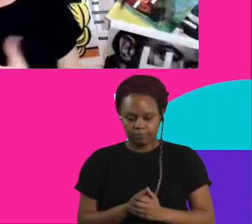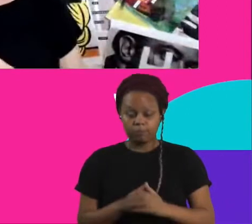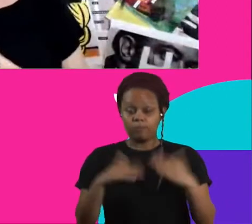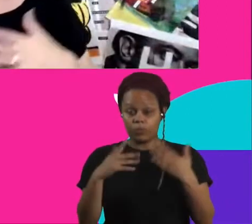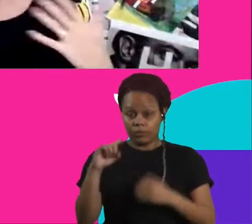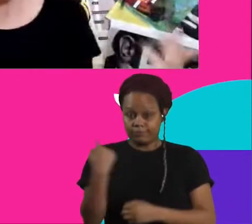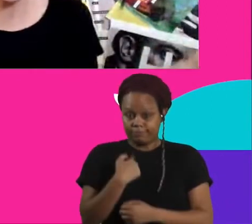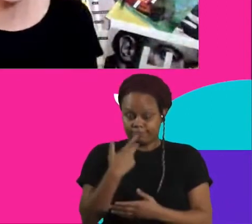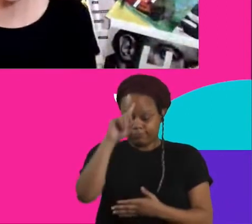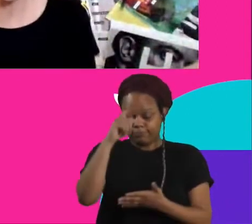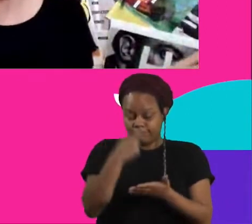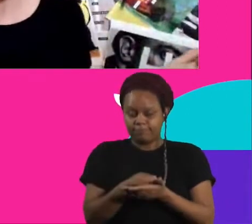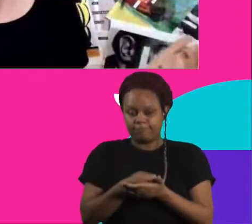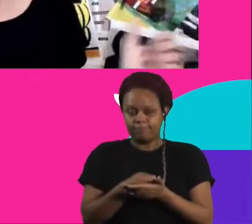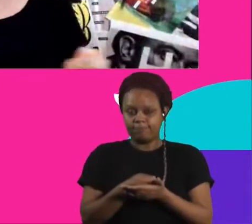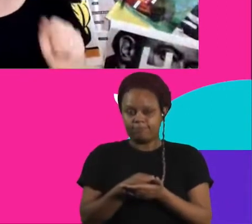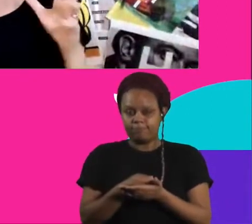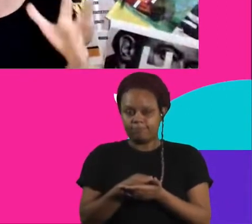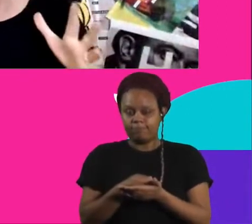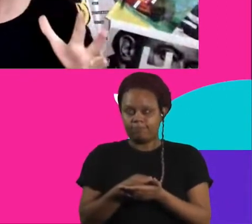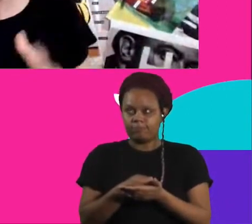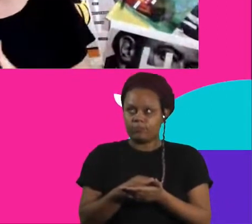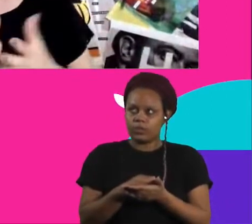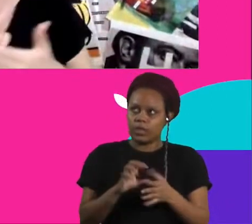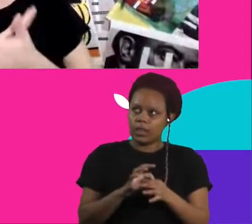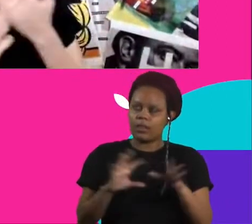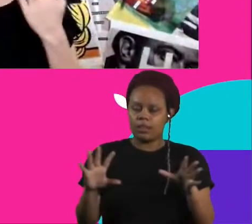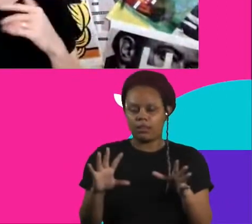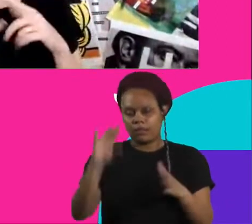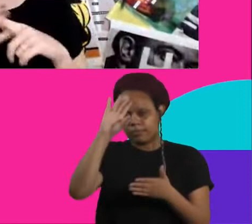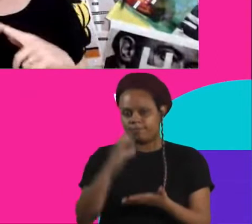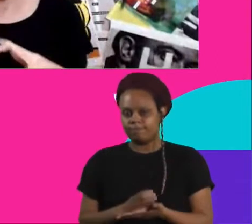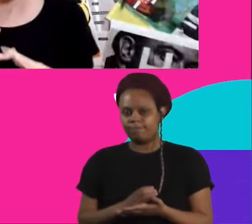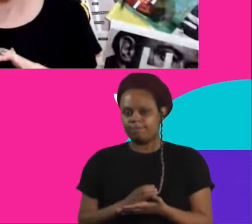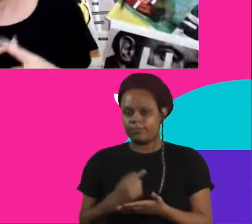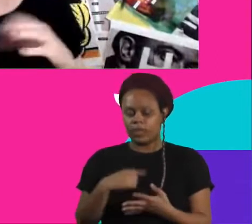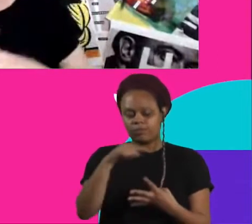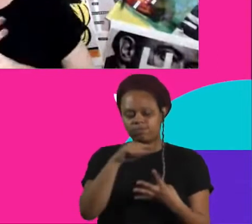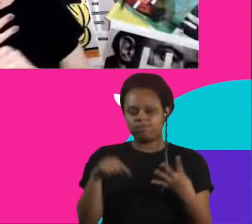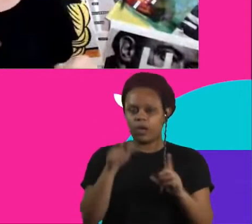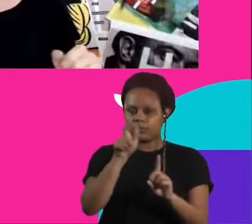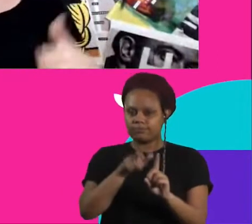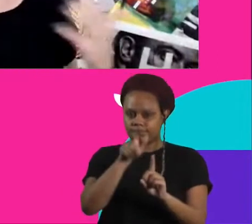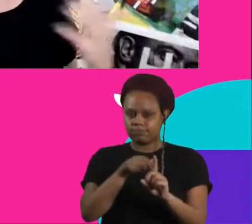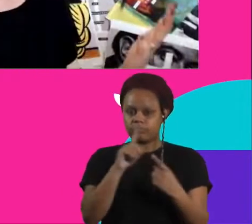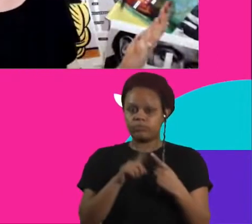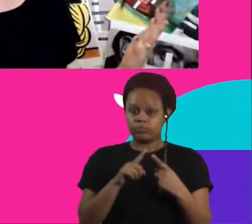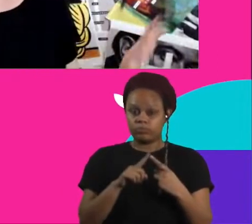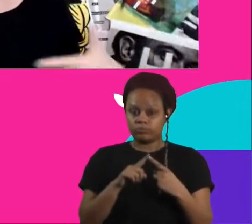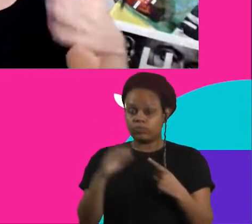decisão, se coloca à disposição, né, de alguma tese, a gente pode assumir quatro personagens. O